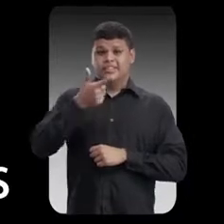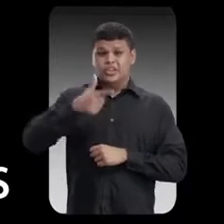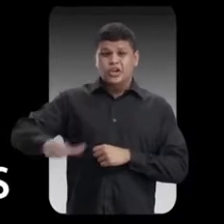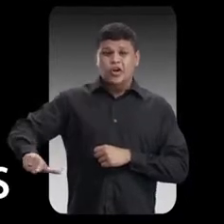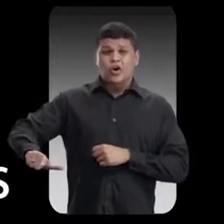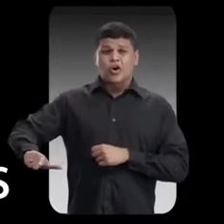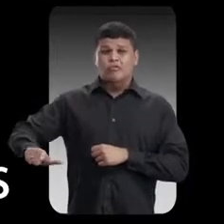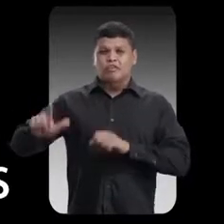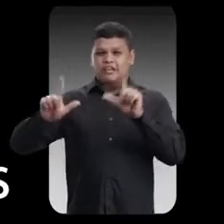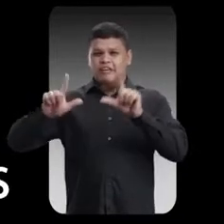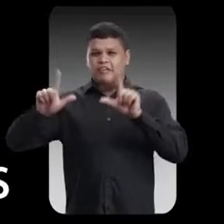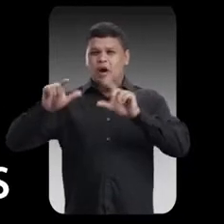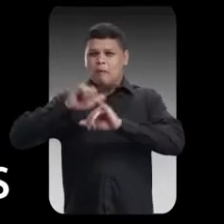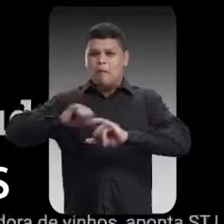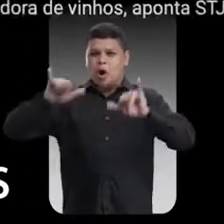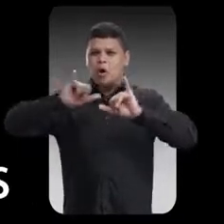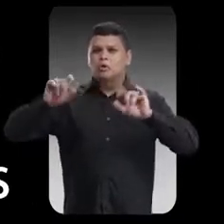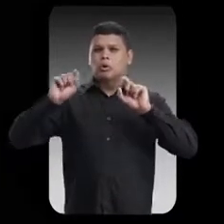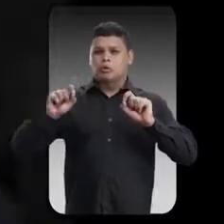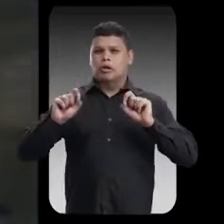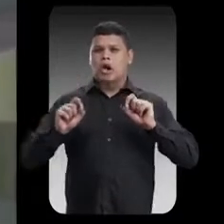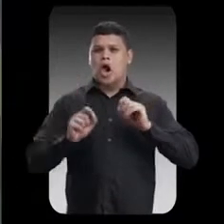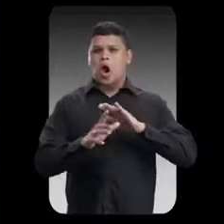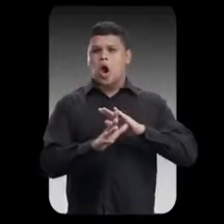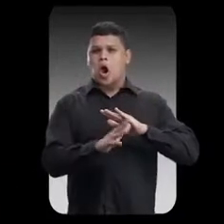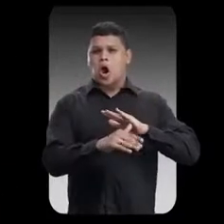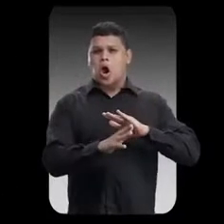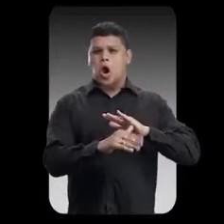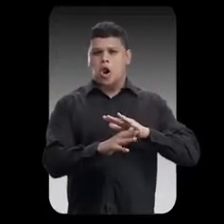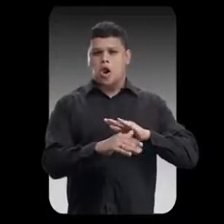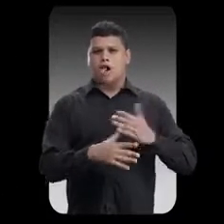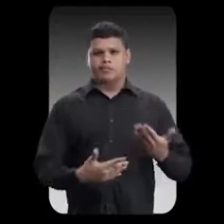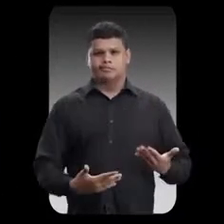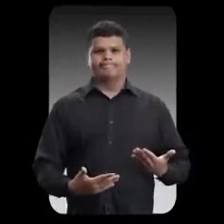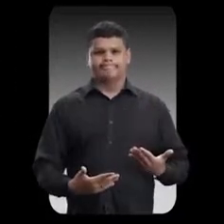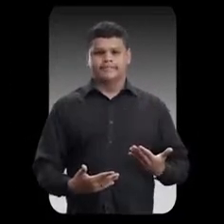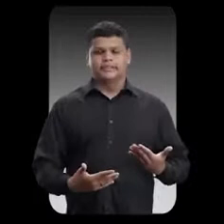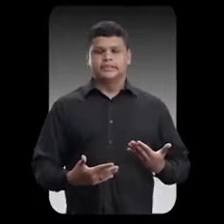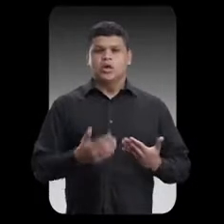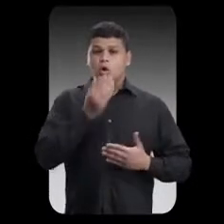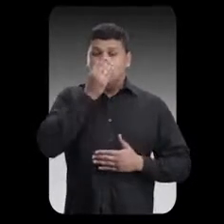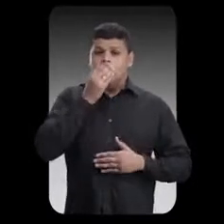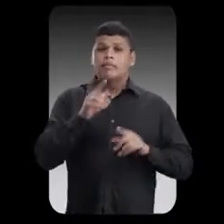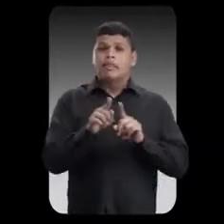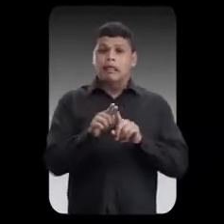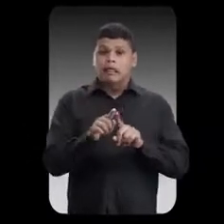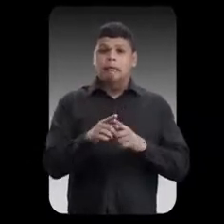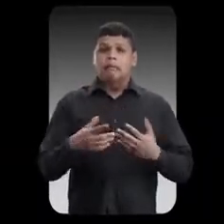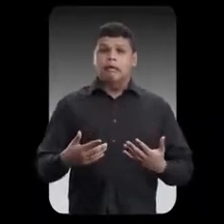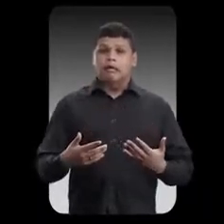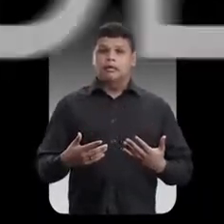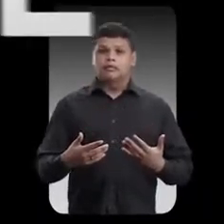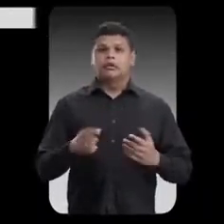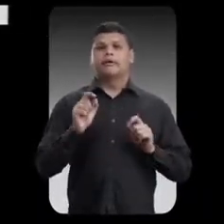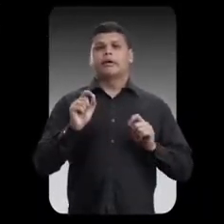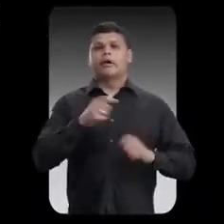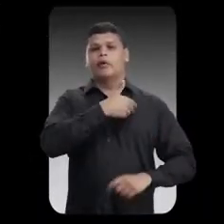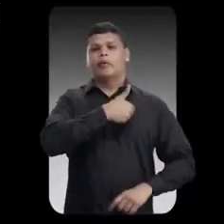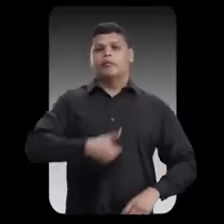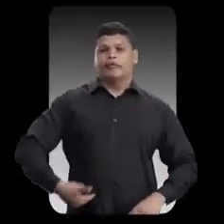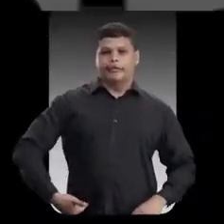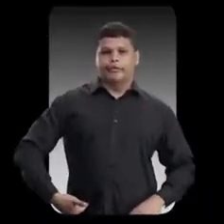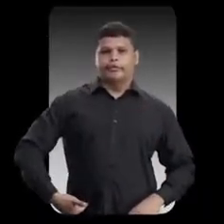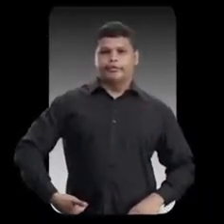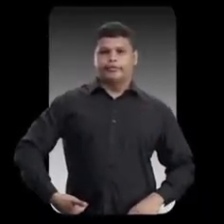o superfaturamento de respiradores põe o novo governo no centro das acusações. Corrupção na